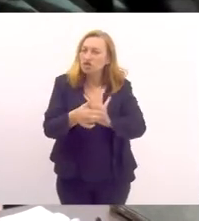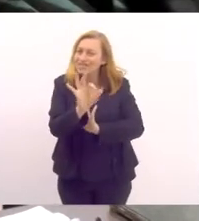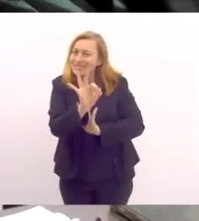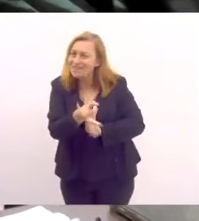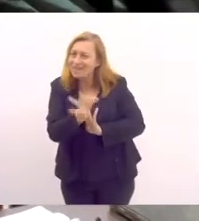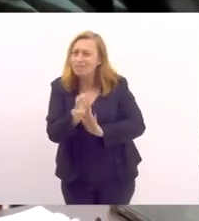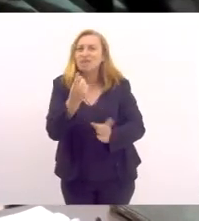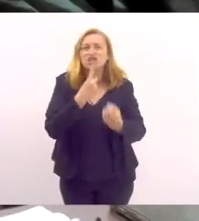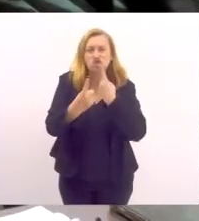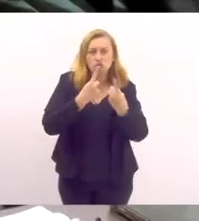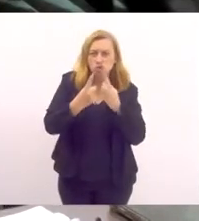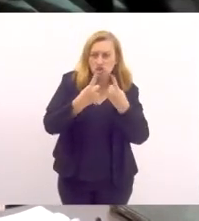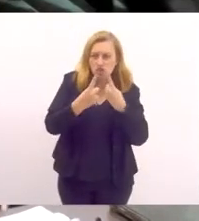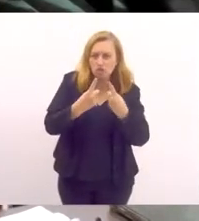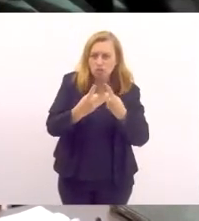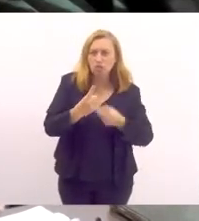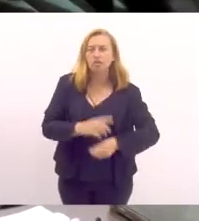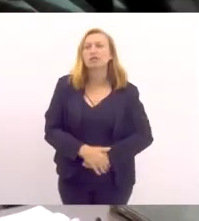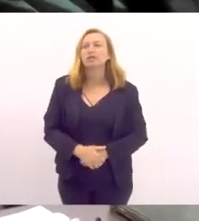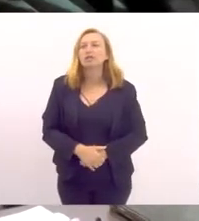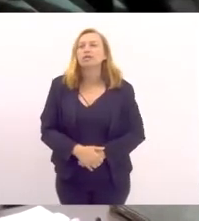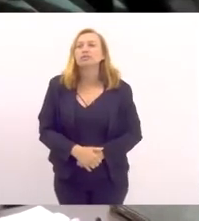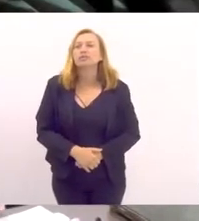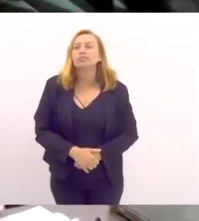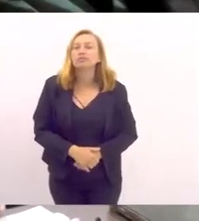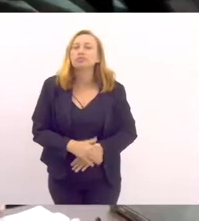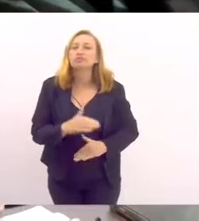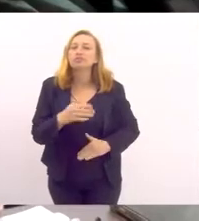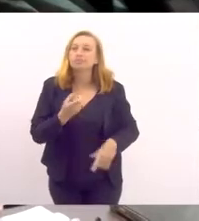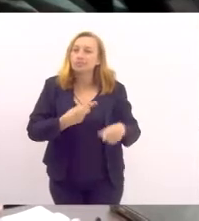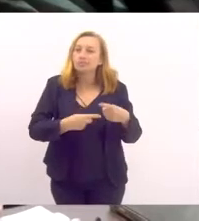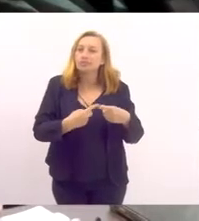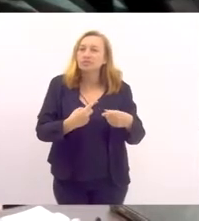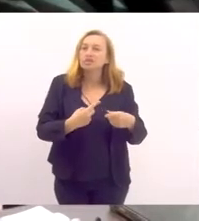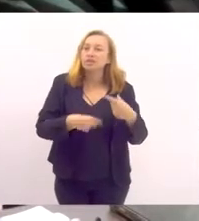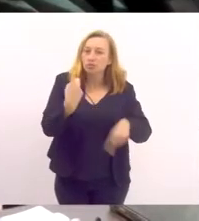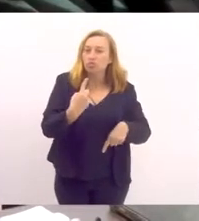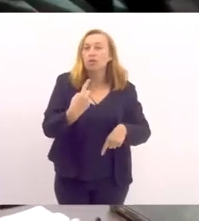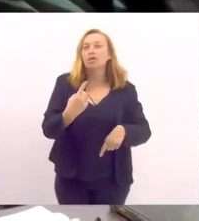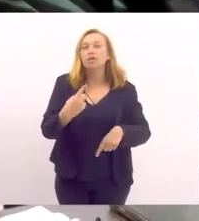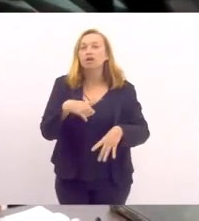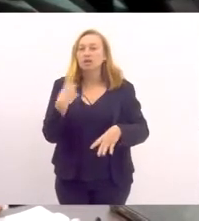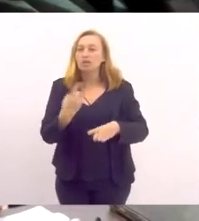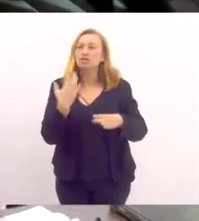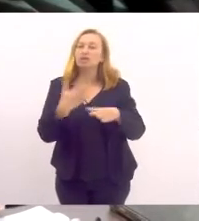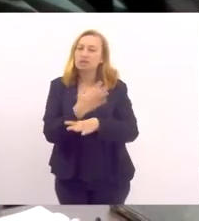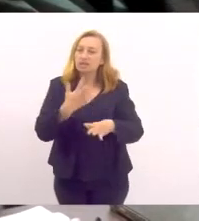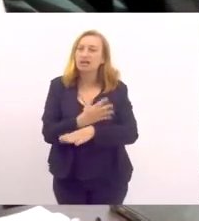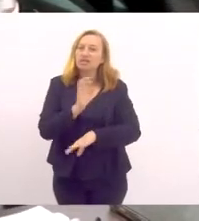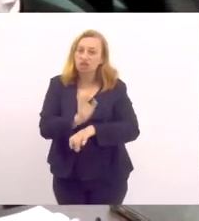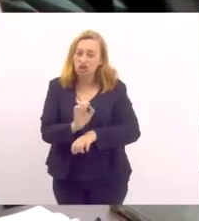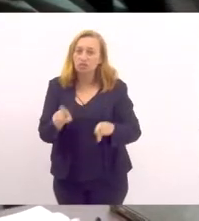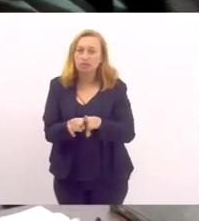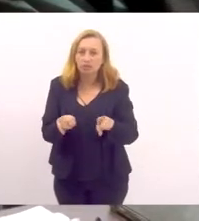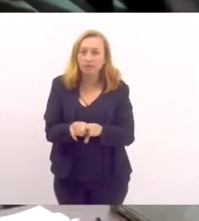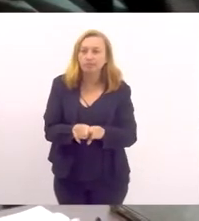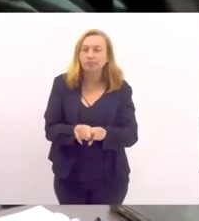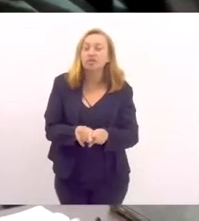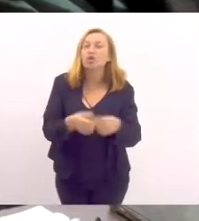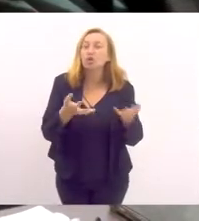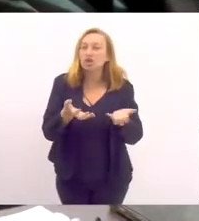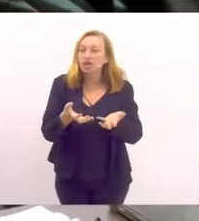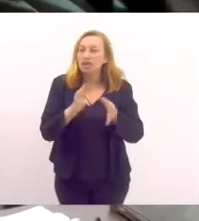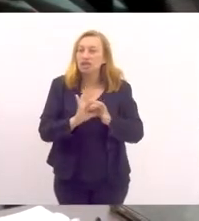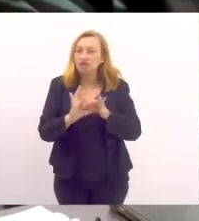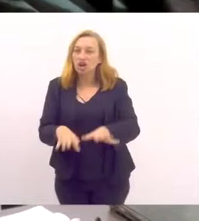acertadamente debatendo, por certo, alavancará muito a nossa cidade e o nosso estado. E eu queria deixar,